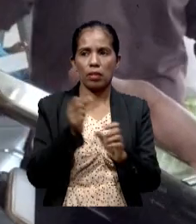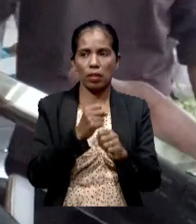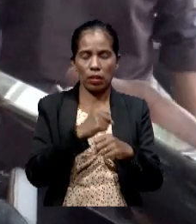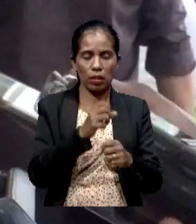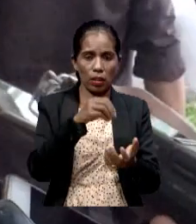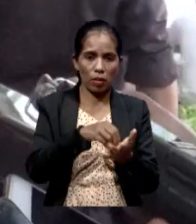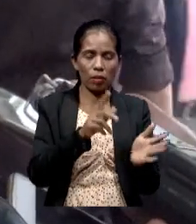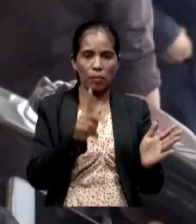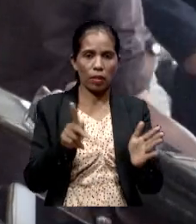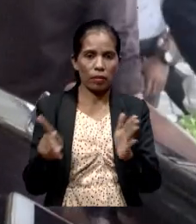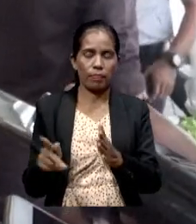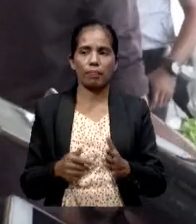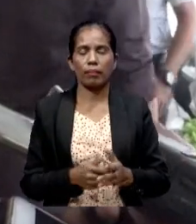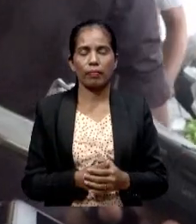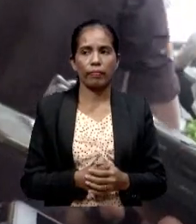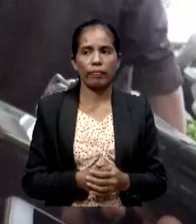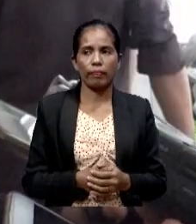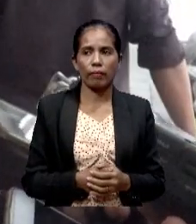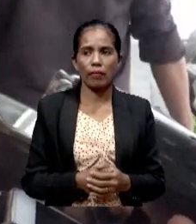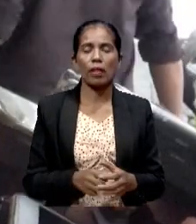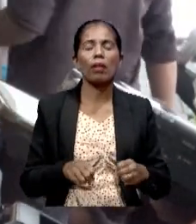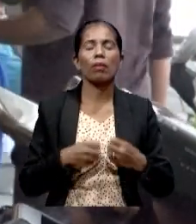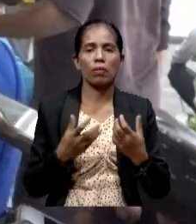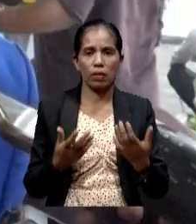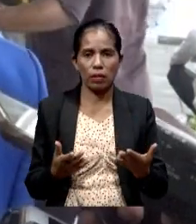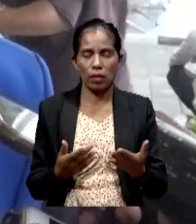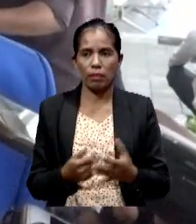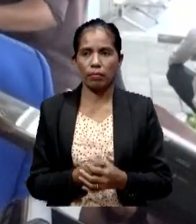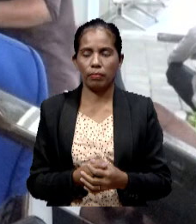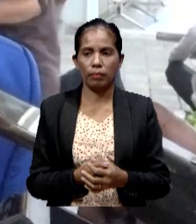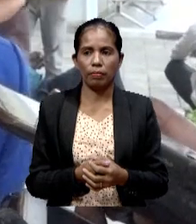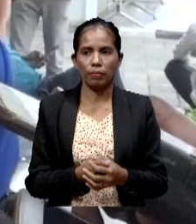ne e o insama gatu